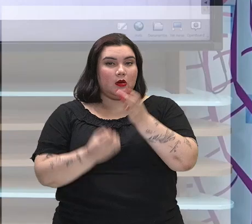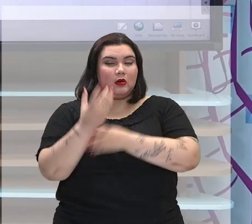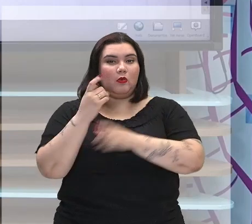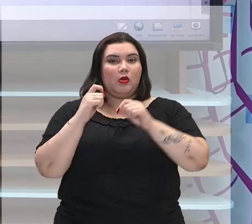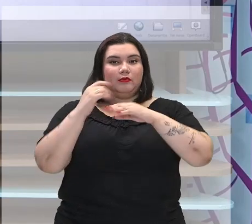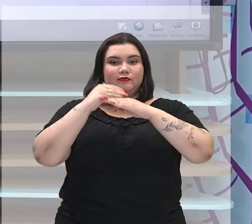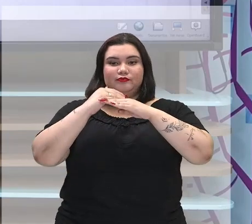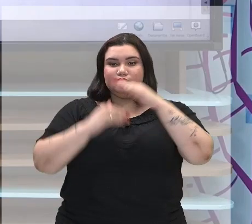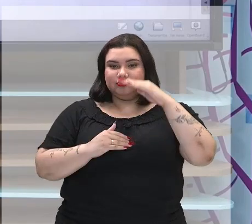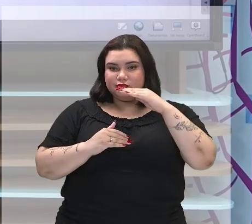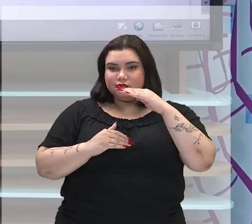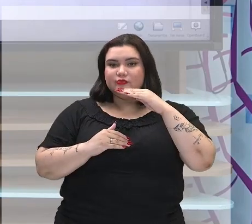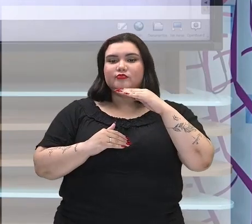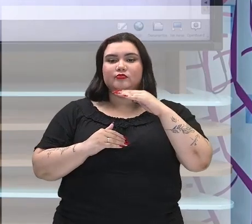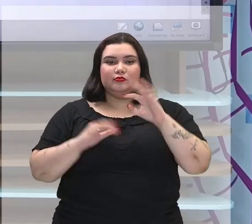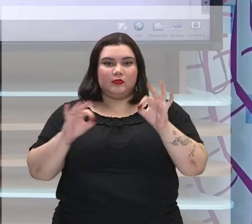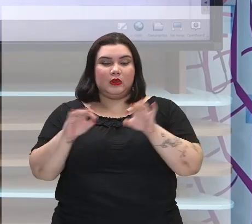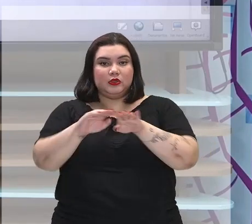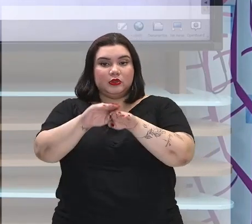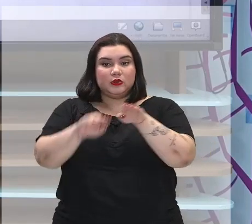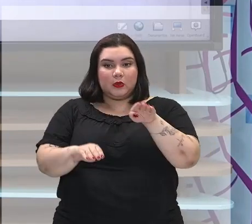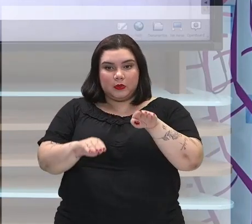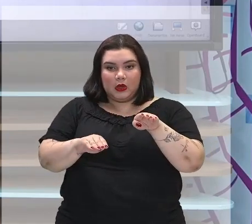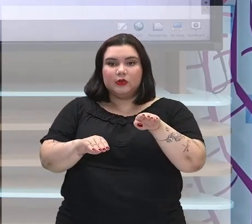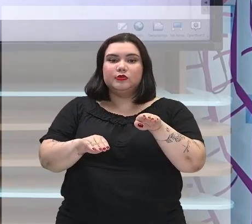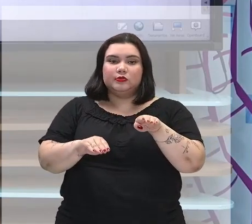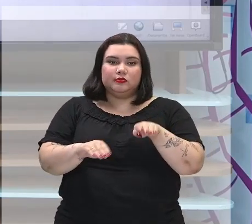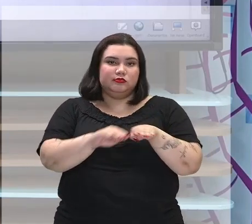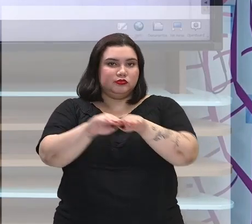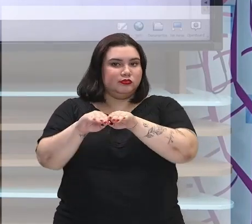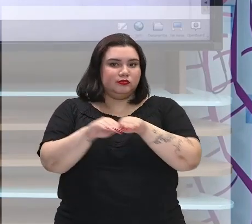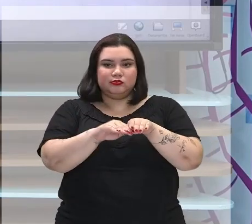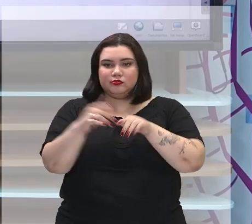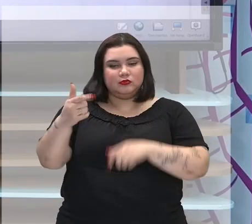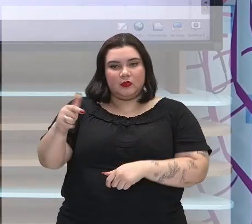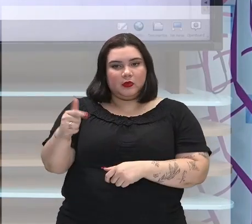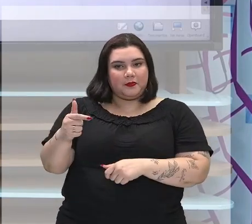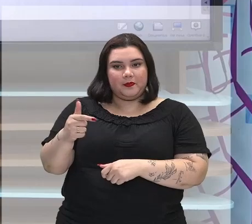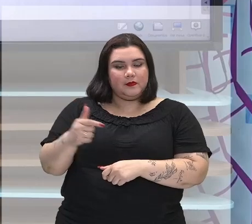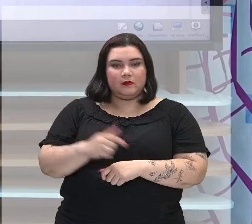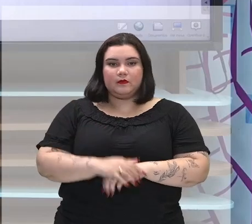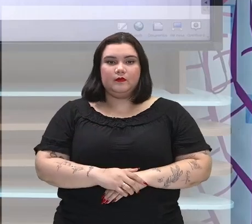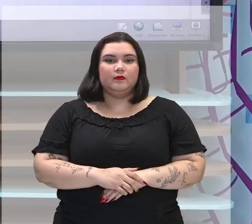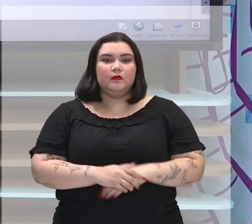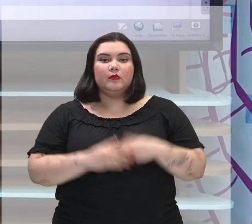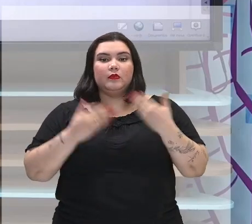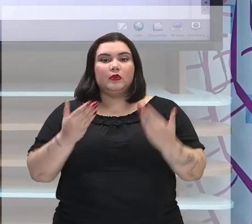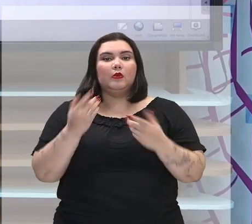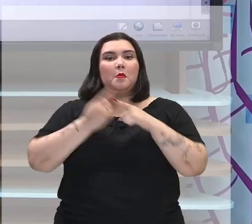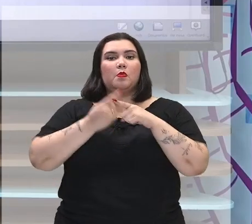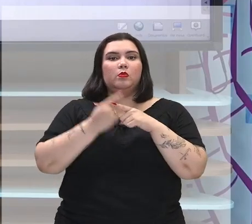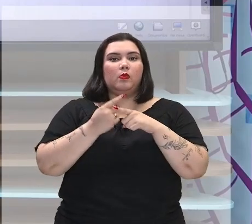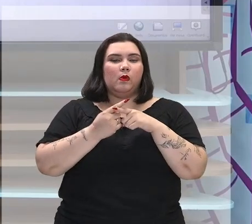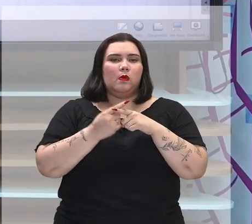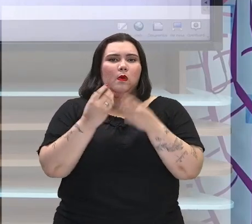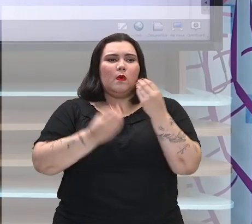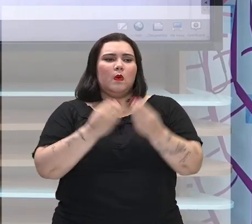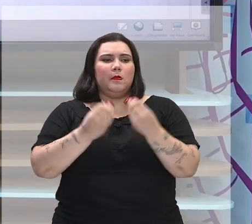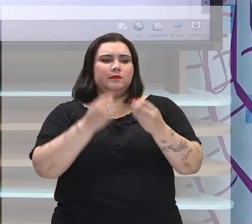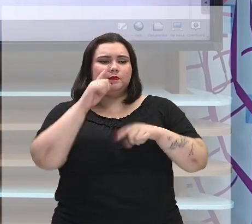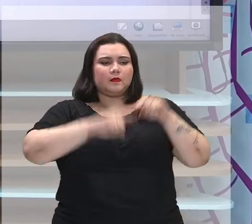essa produção será o quê? Será pautada em cima do trabalho escravo. Então você